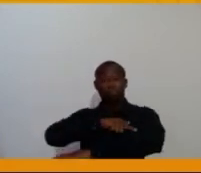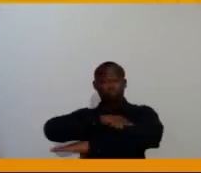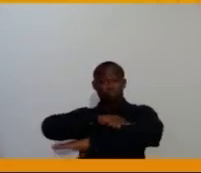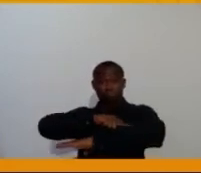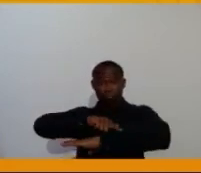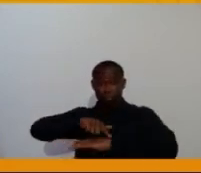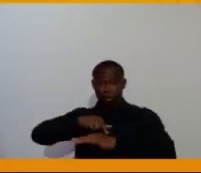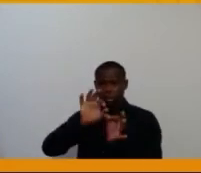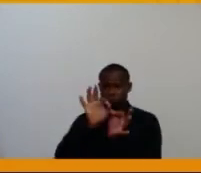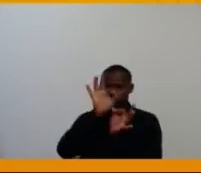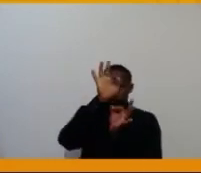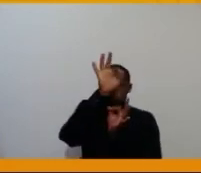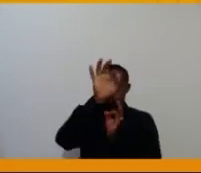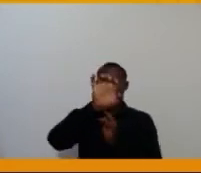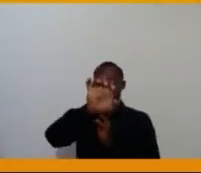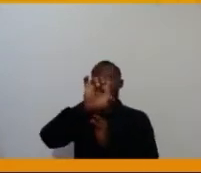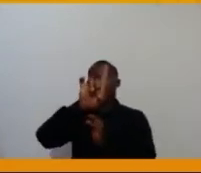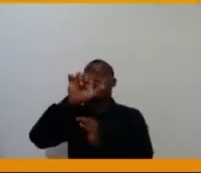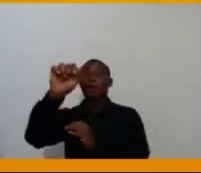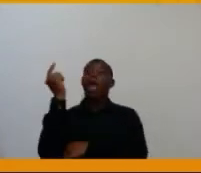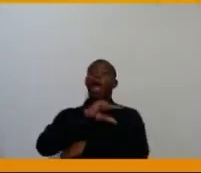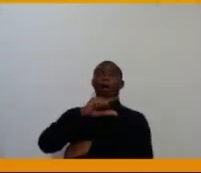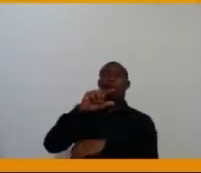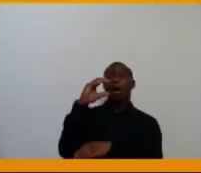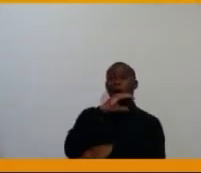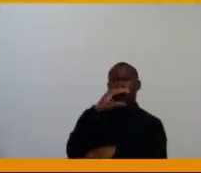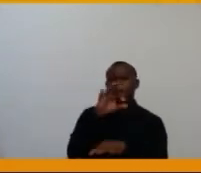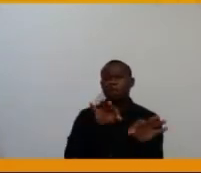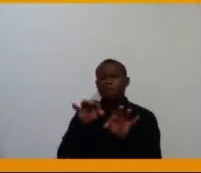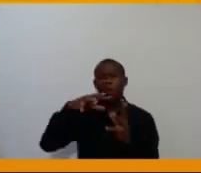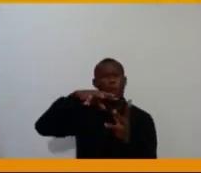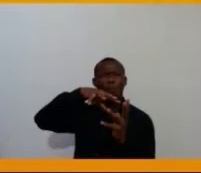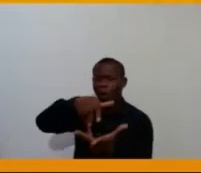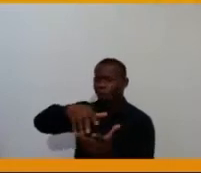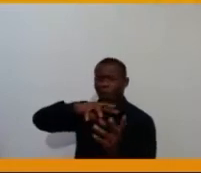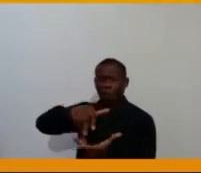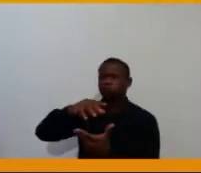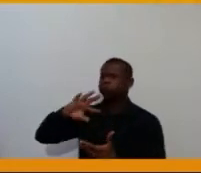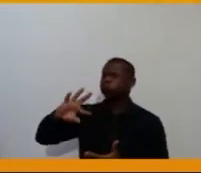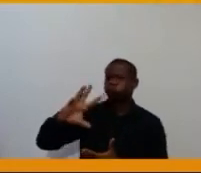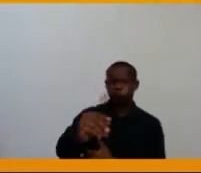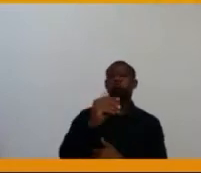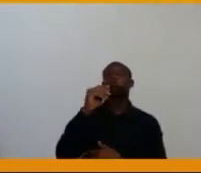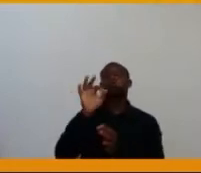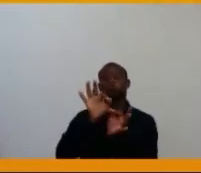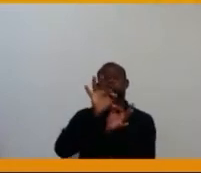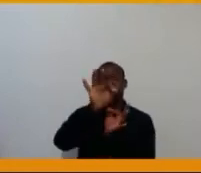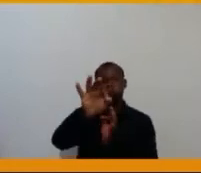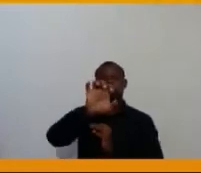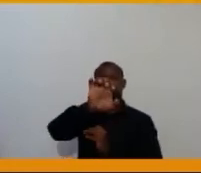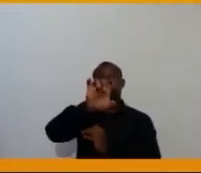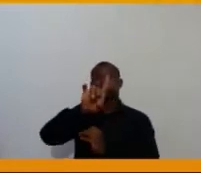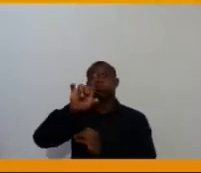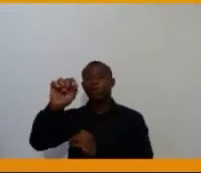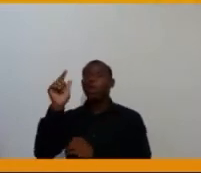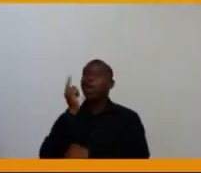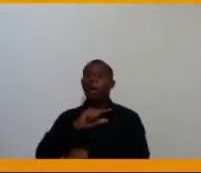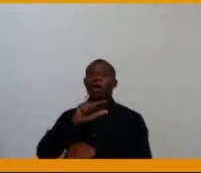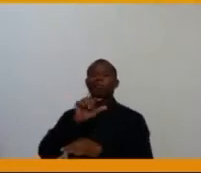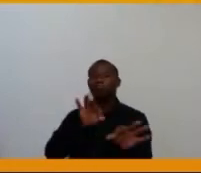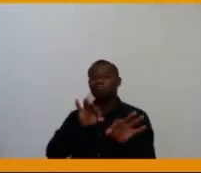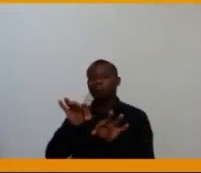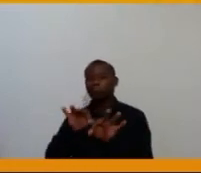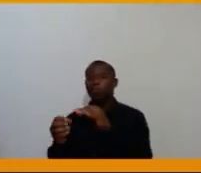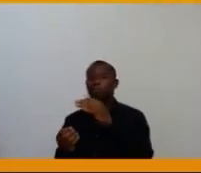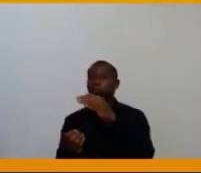remota emergencial, no mundo inteiro. O mundo inteiro fez isso e criou esse nome. Por que